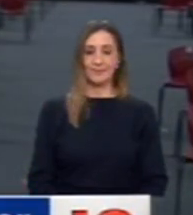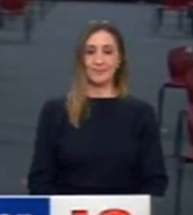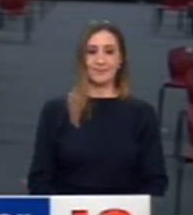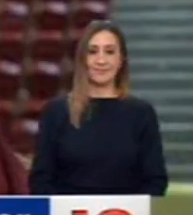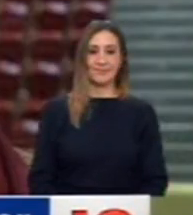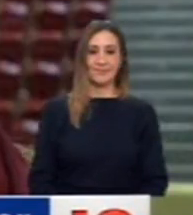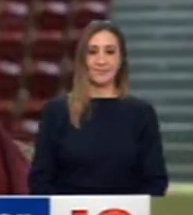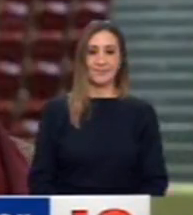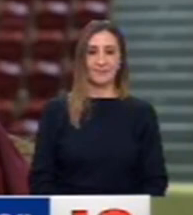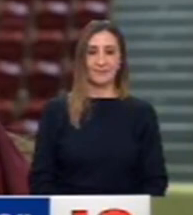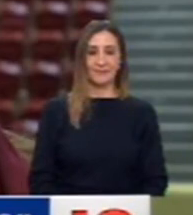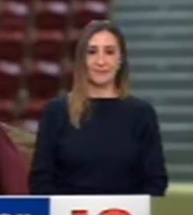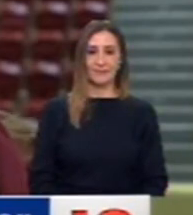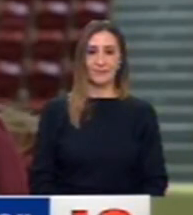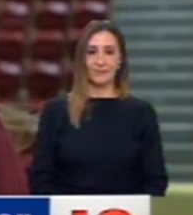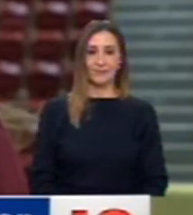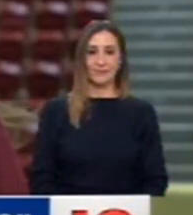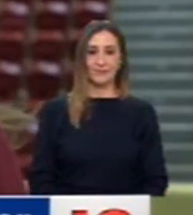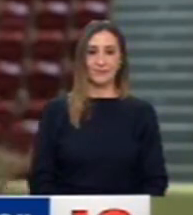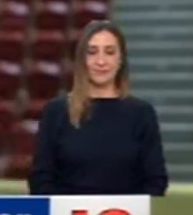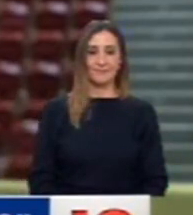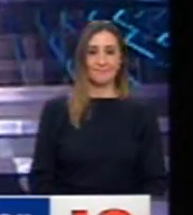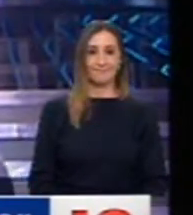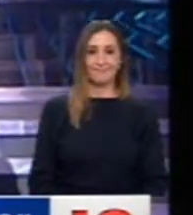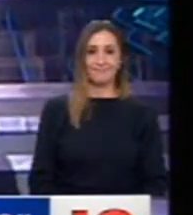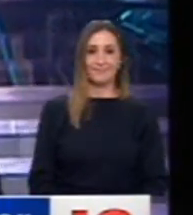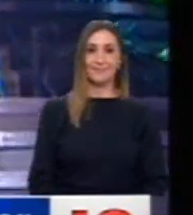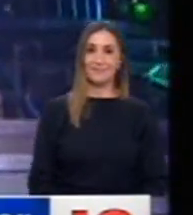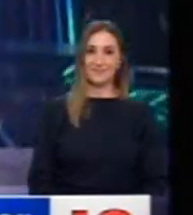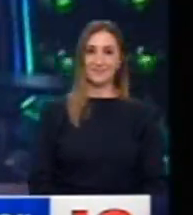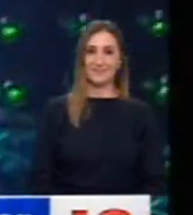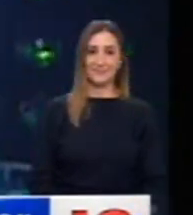I just can't stop thinking of you.